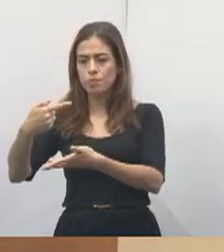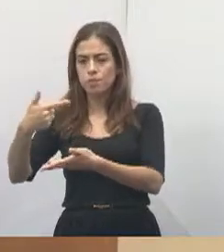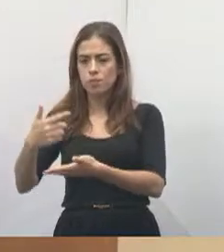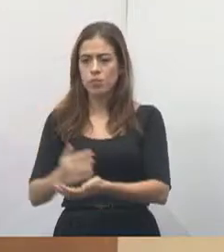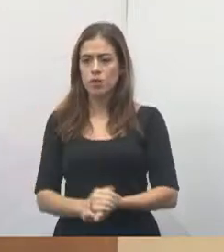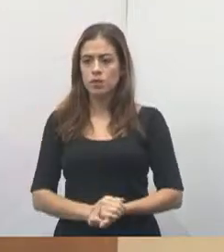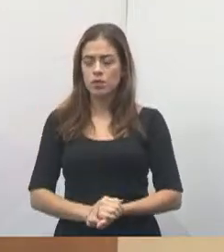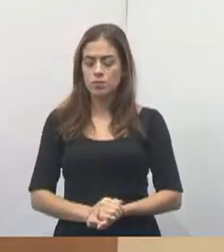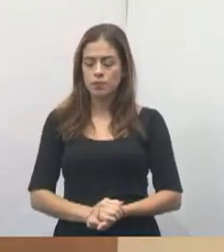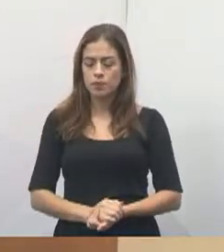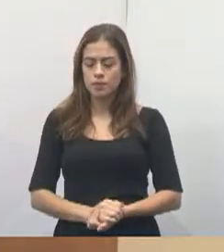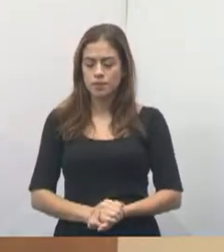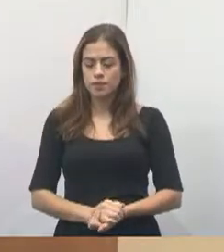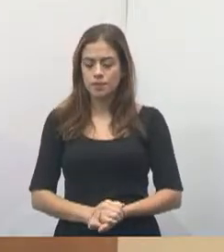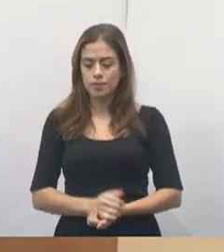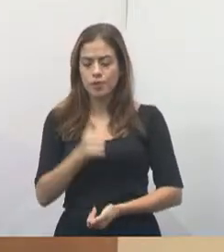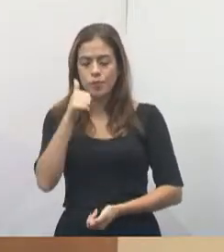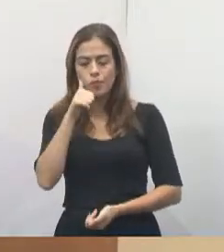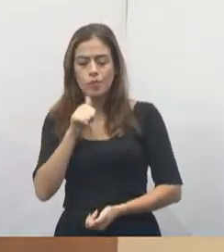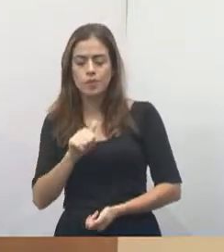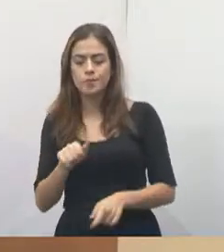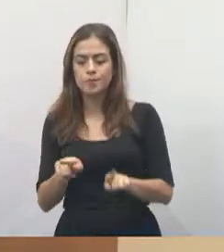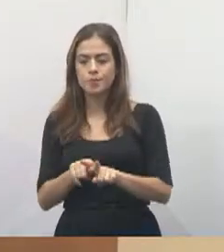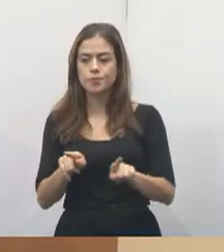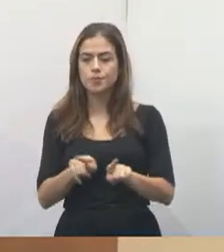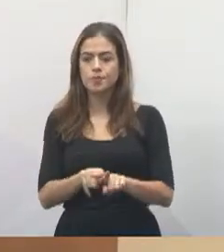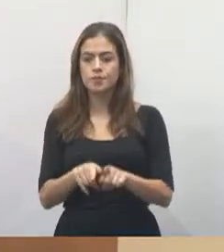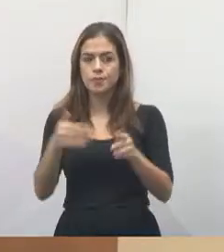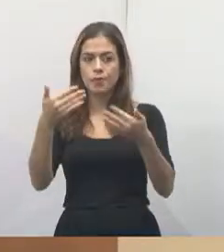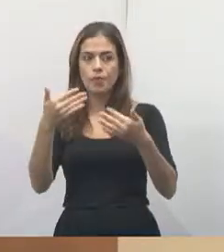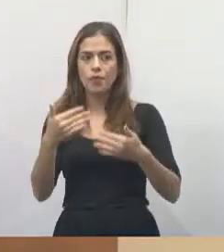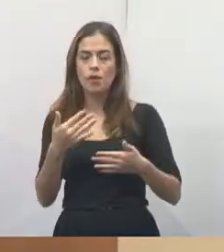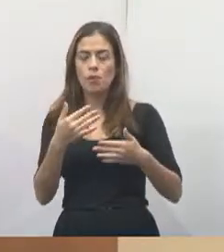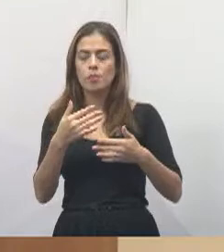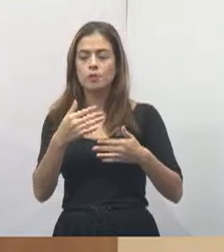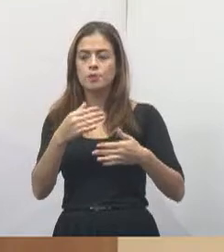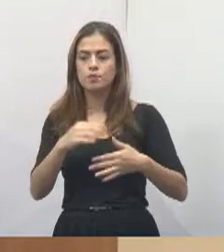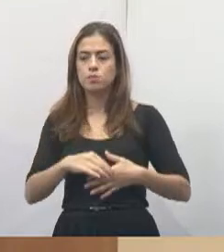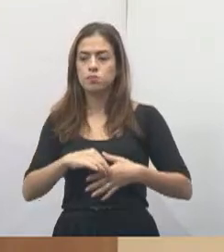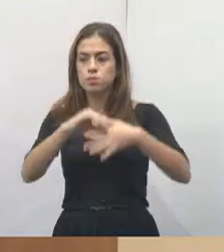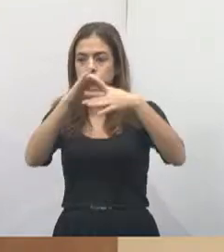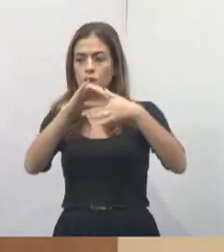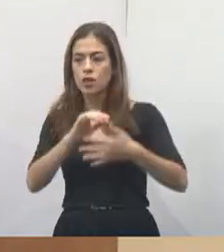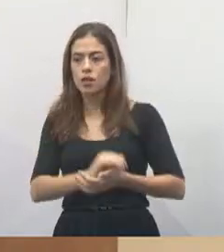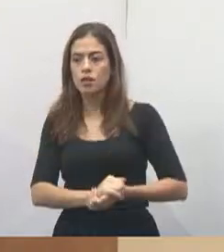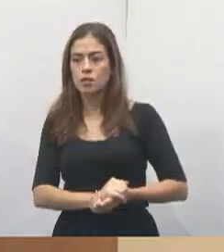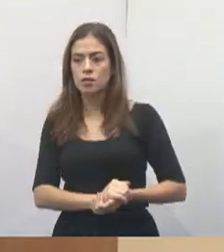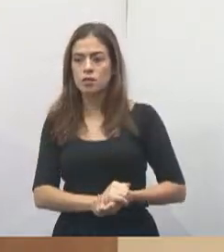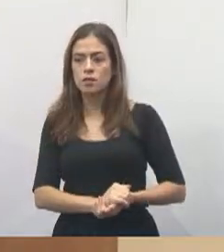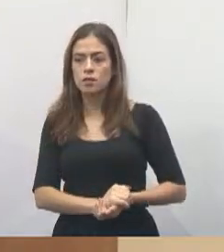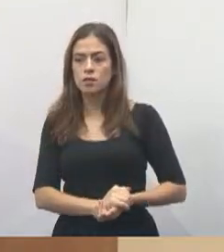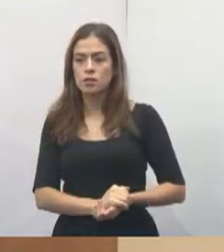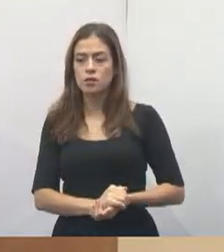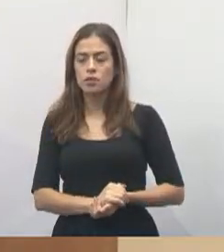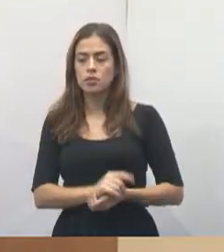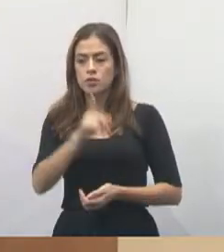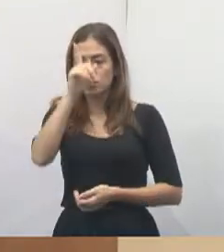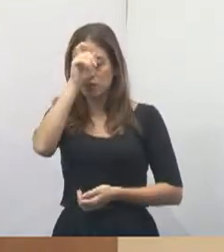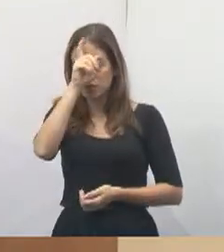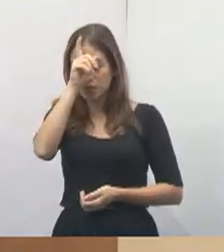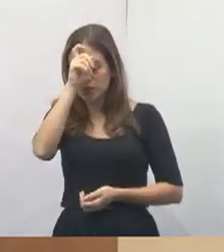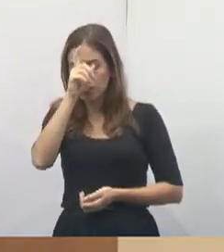isso, essa mulher, ela tem atendimento prioritário. Ela deve ter atendimento prioritário nos hospitais,